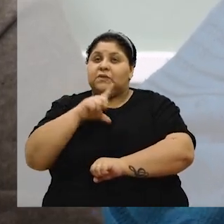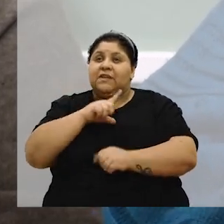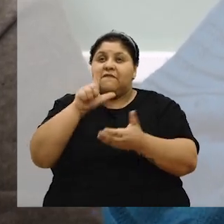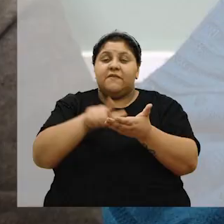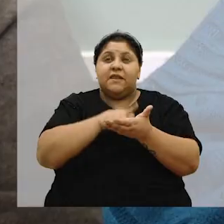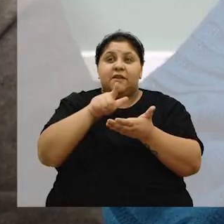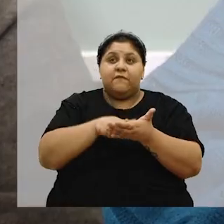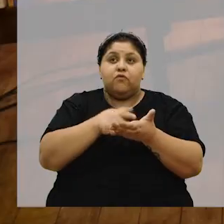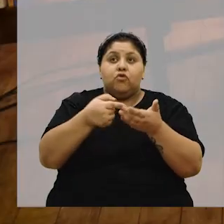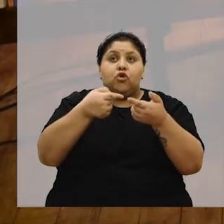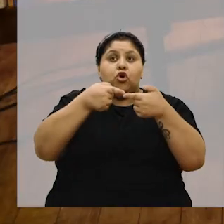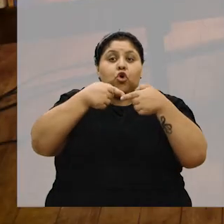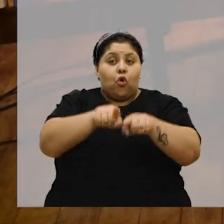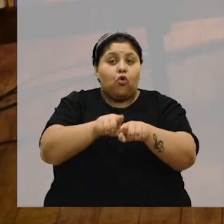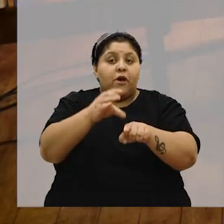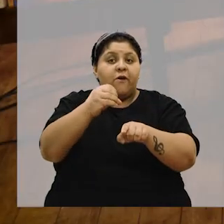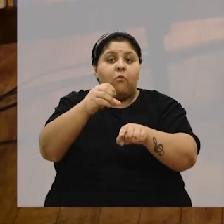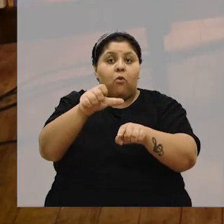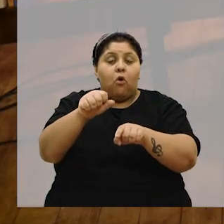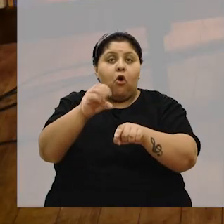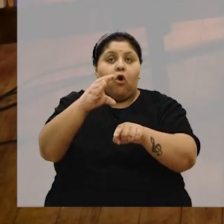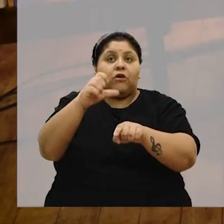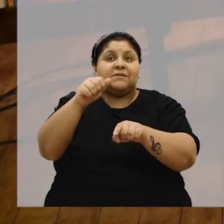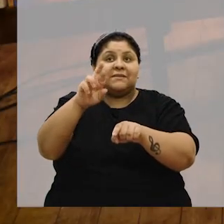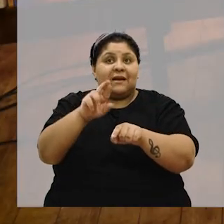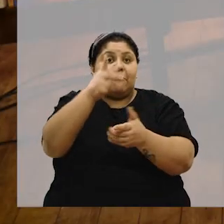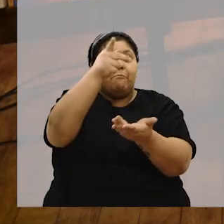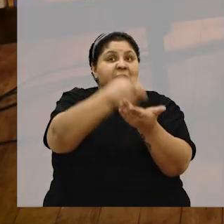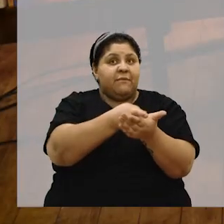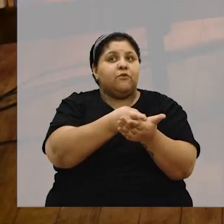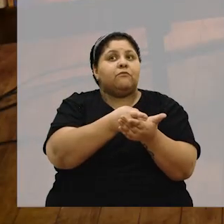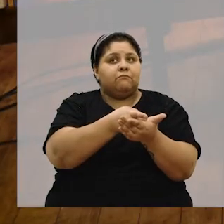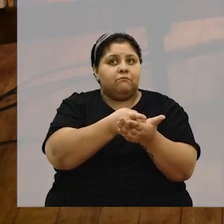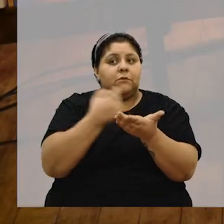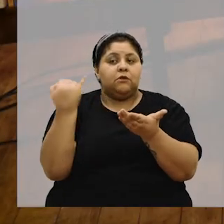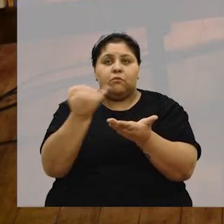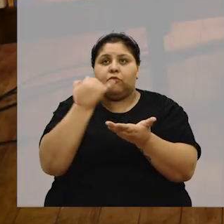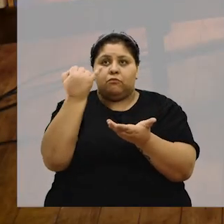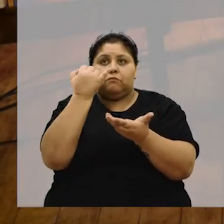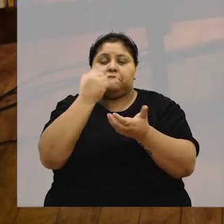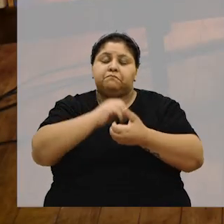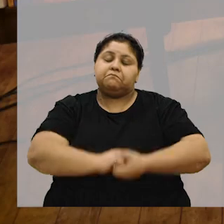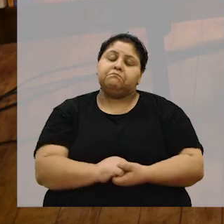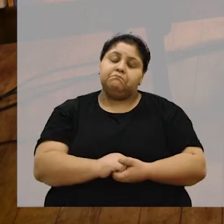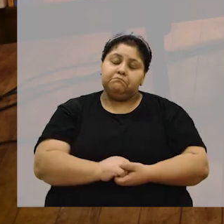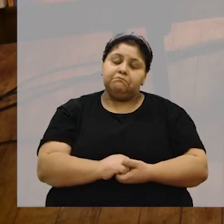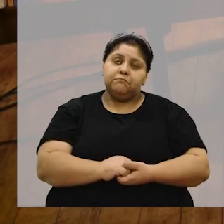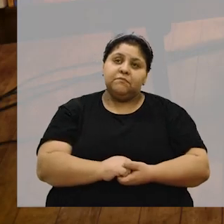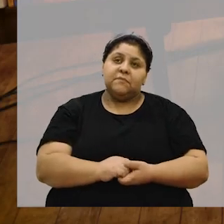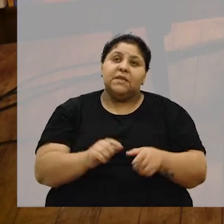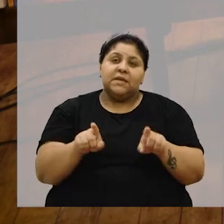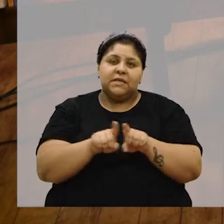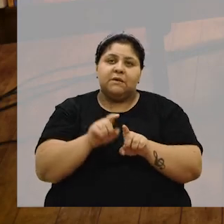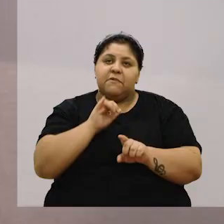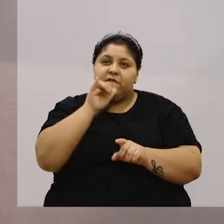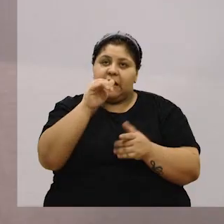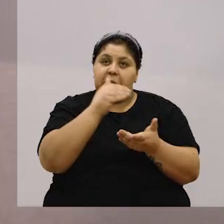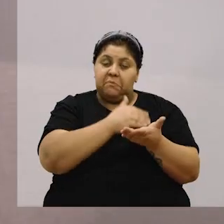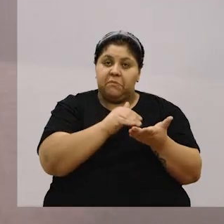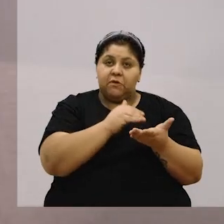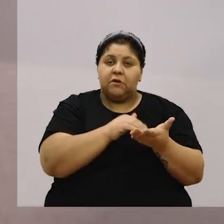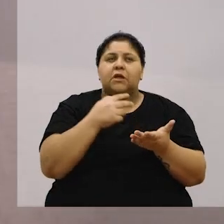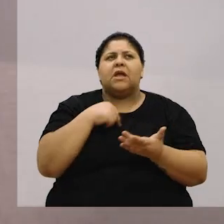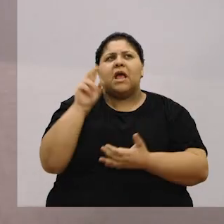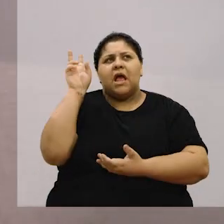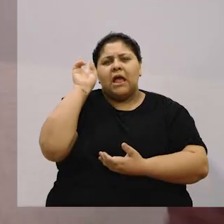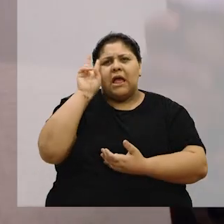ao Oscar. Não é pouca coisa o Quatrilha, né? Exatamente. Não é pouca coisa. A propósito, provocando também a